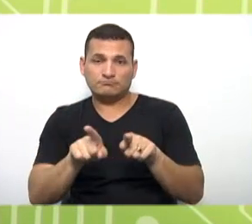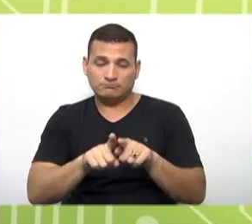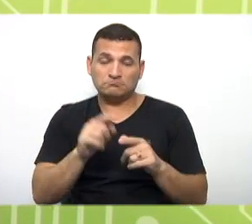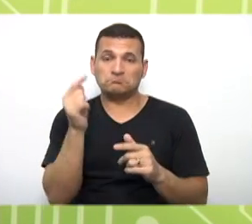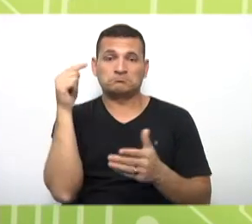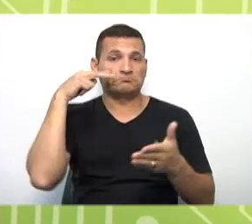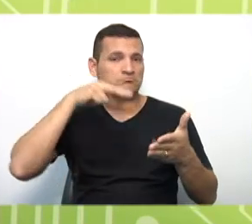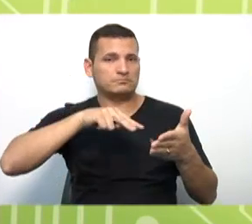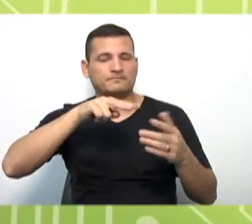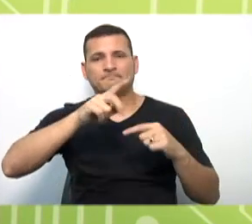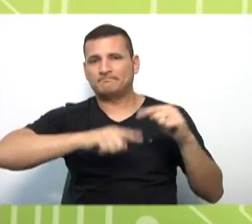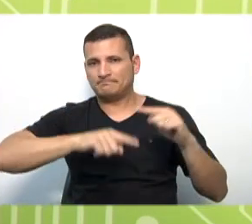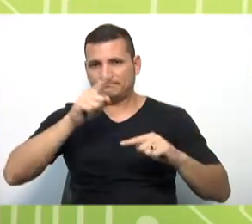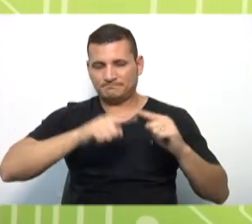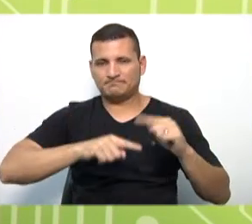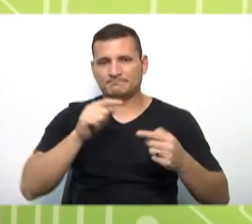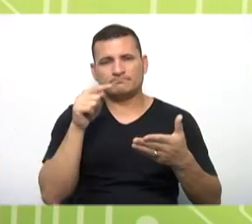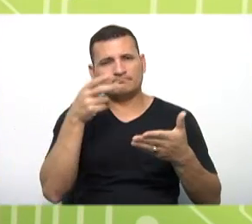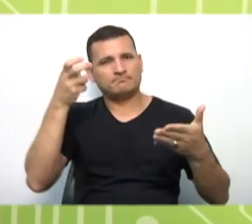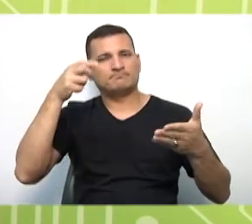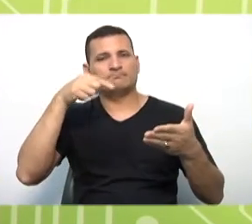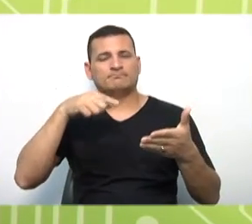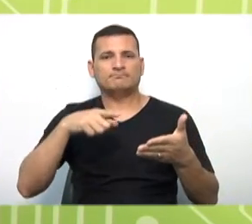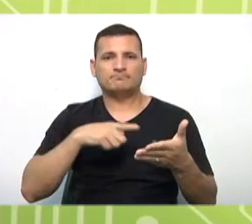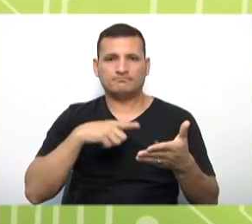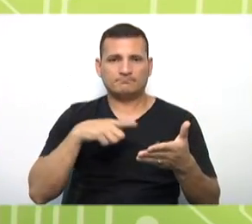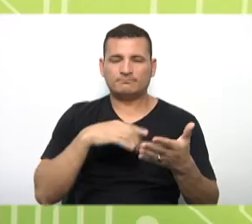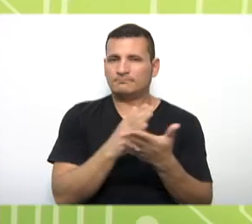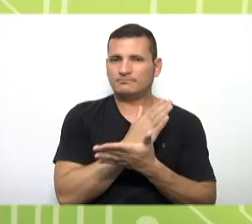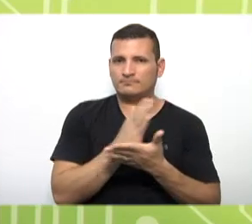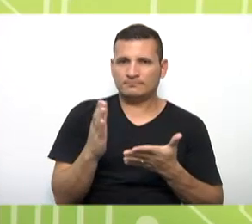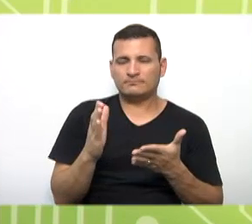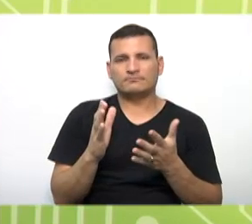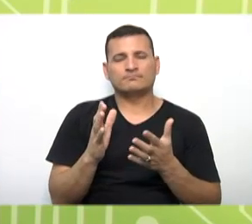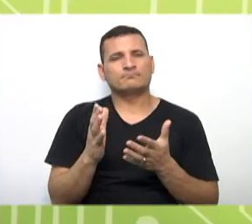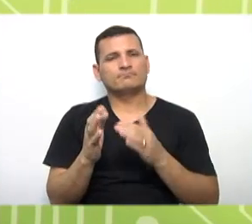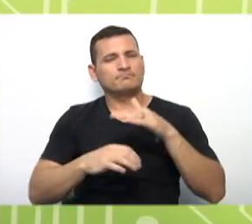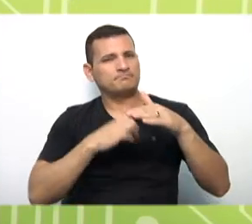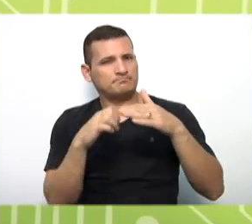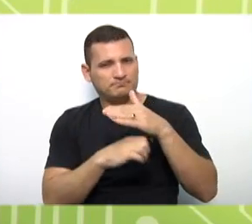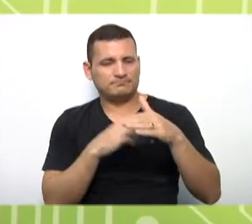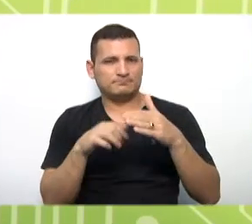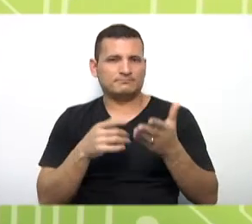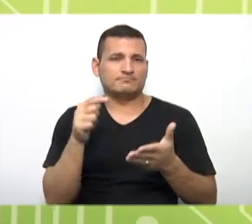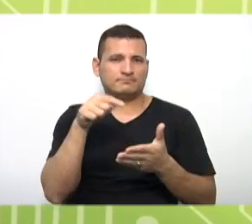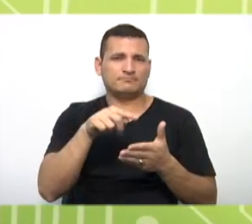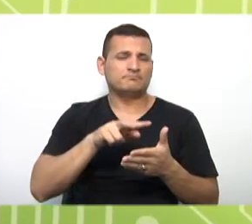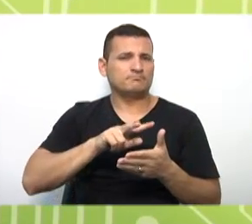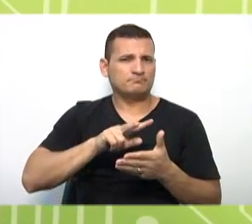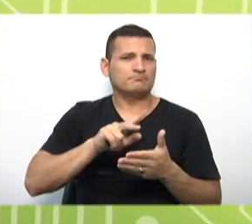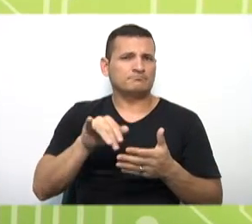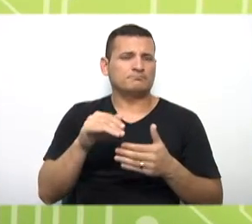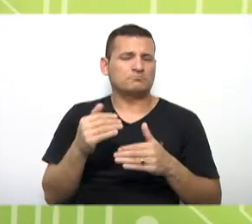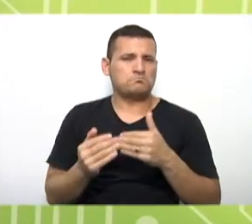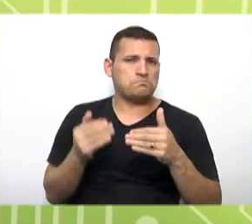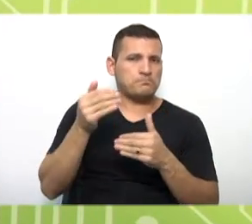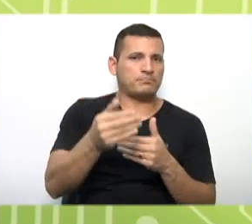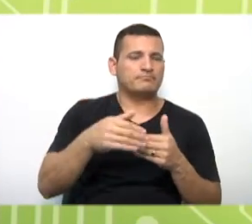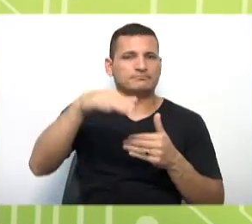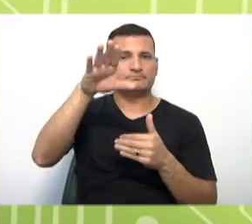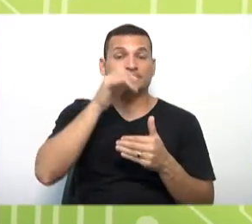perceber que existem alguns tipos de organização que elas vão avançar muito melhor